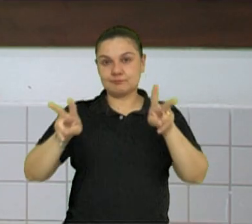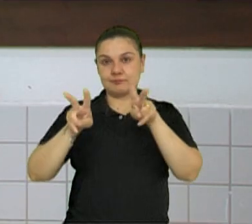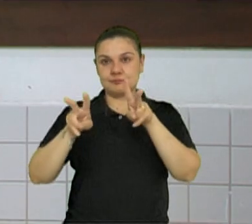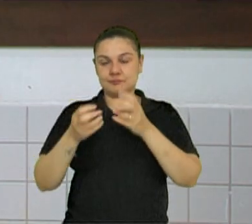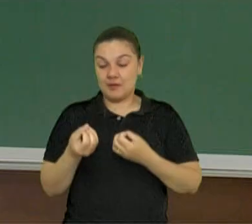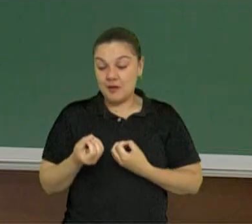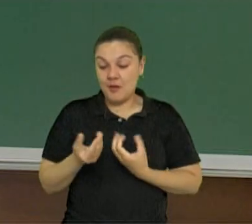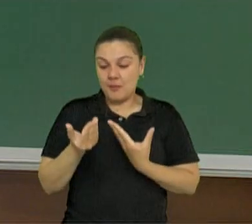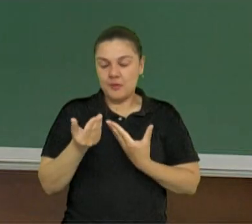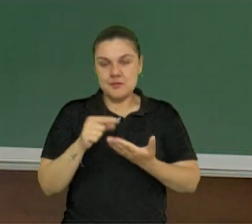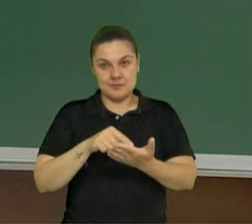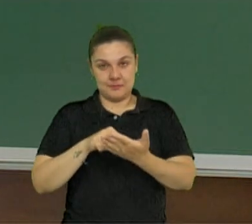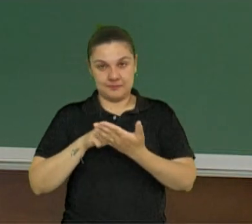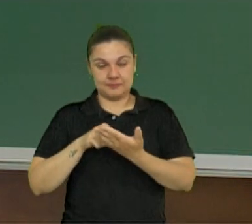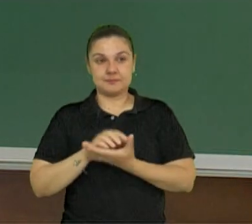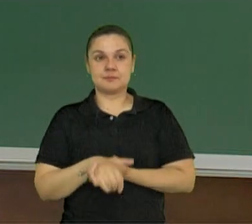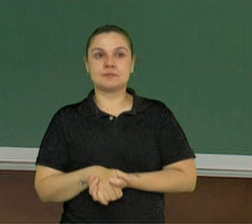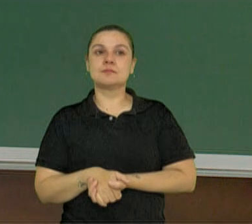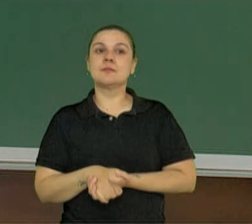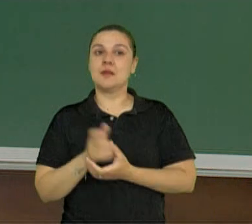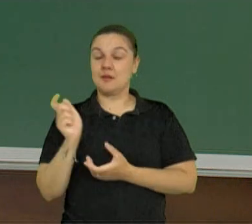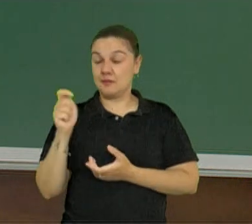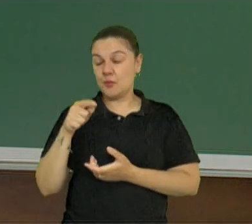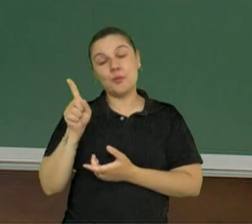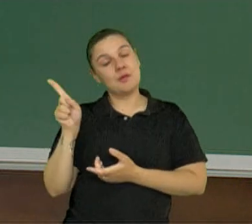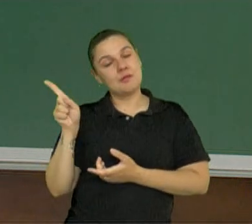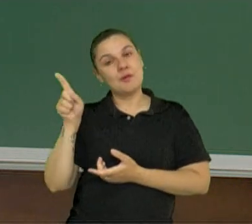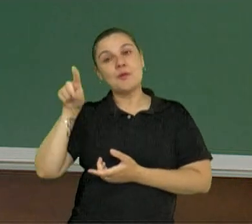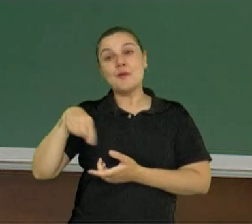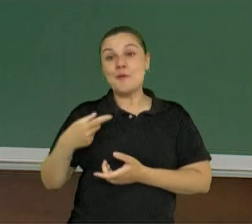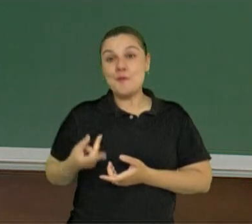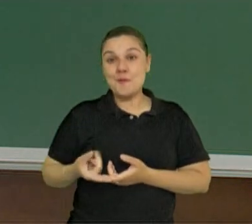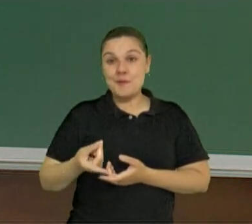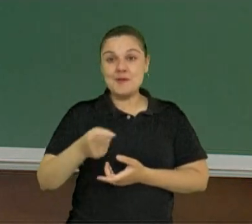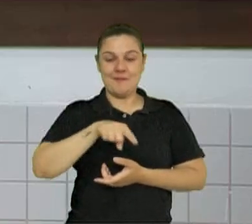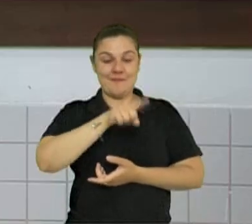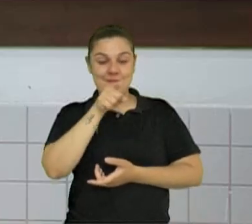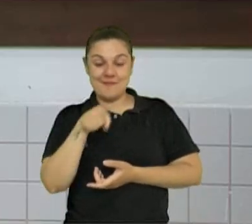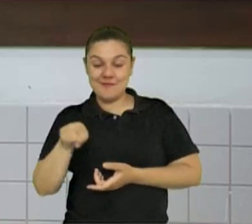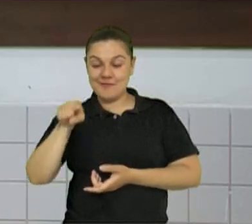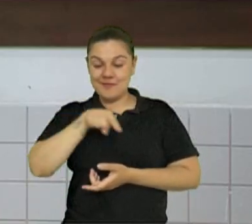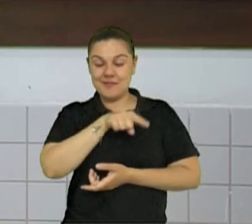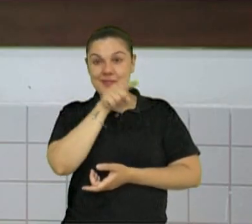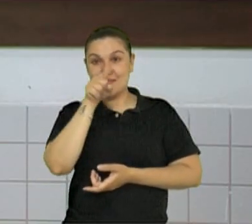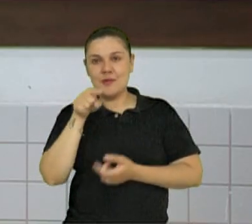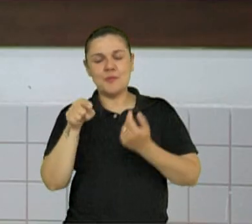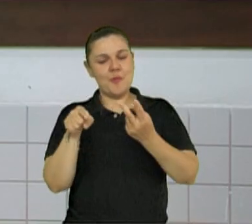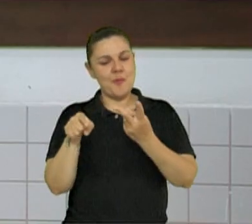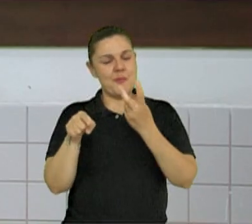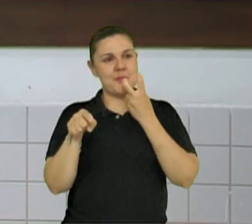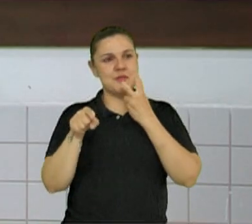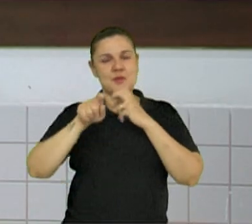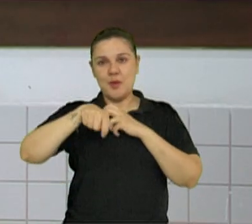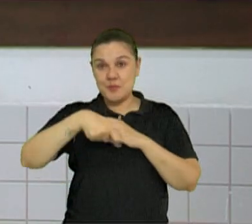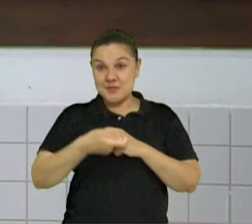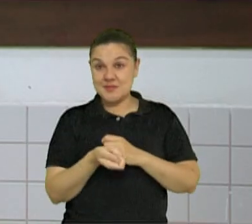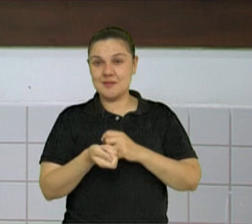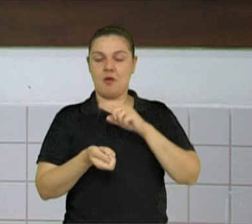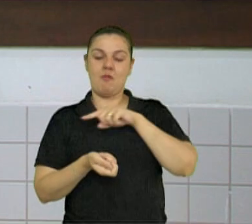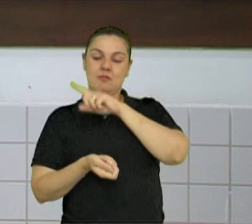poema está me passando. Tenho como resposta o quê? O infinito, porque eu percebo ali o símbolo